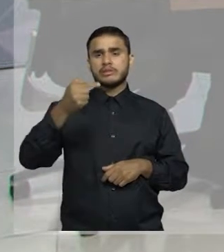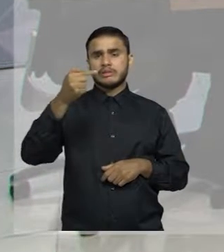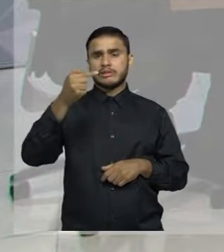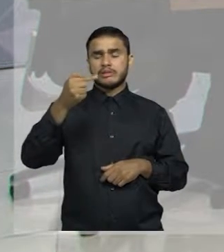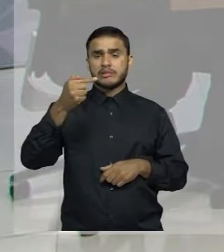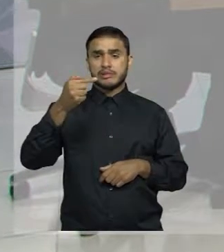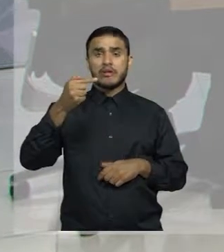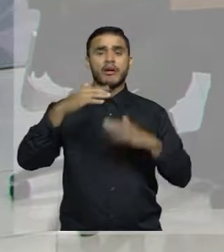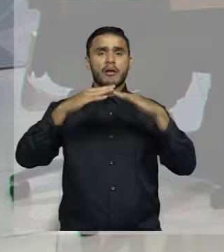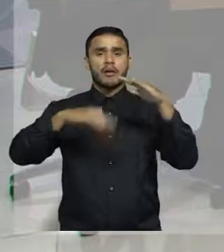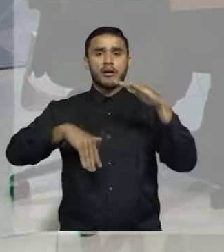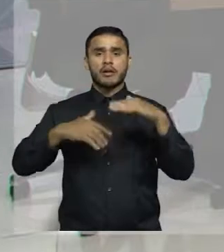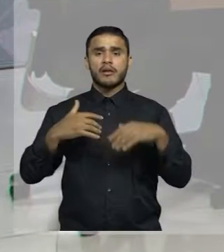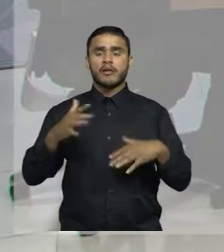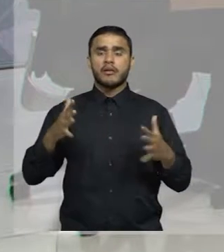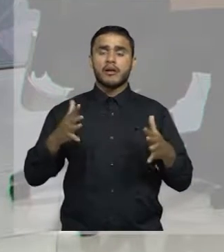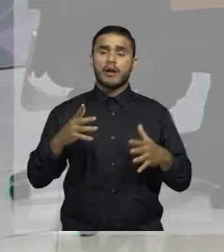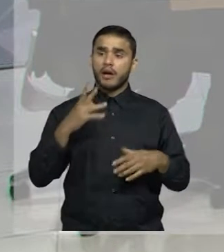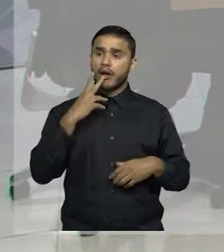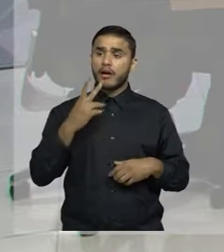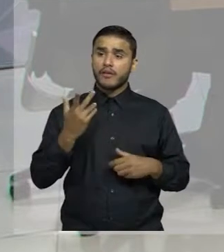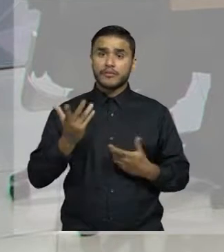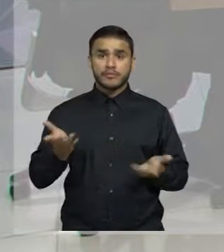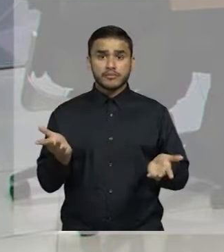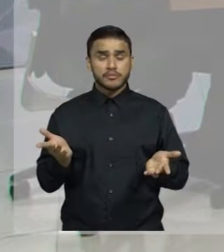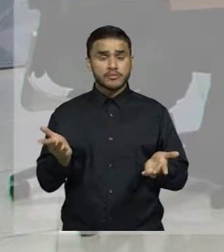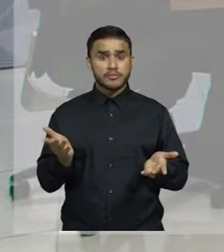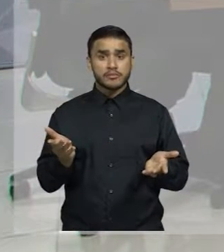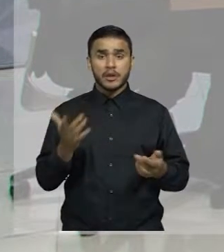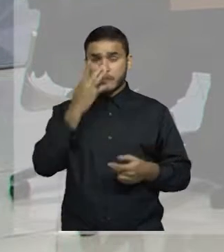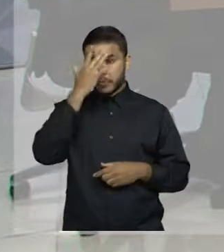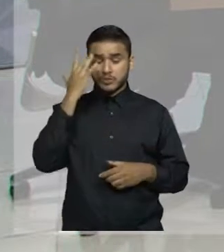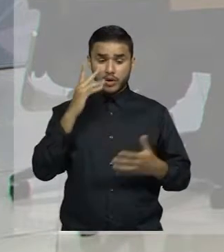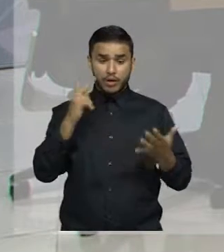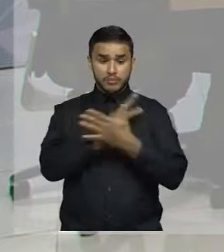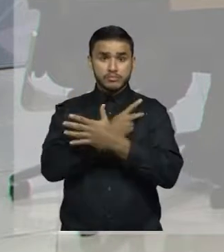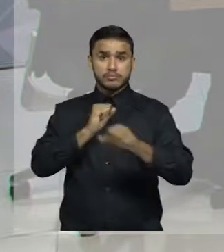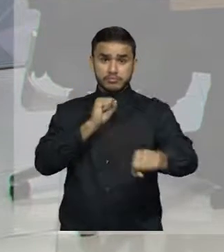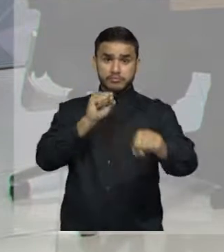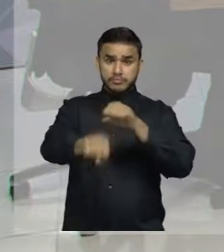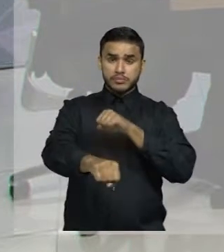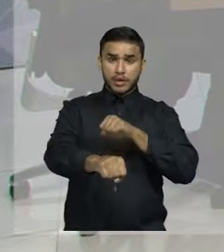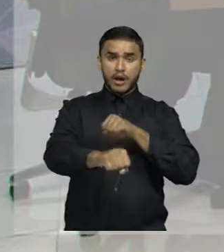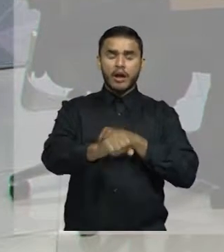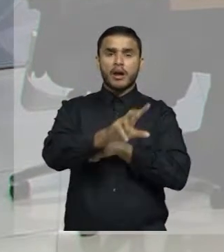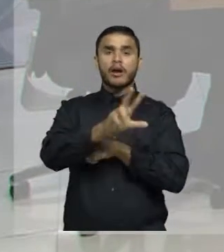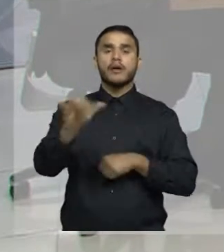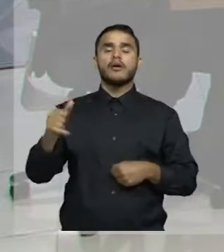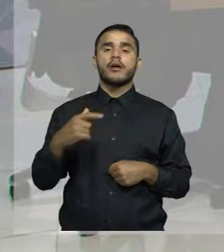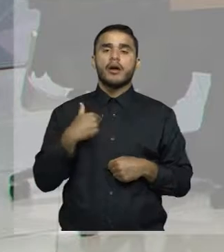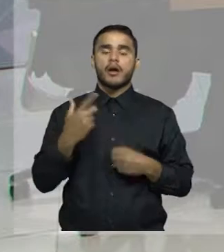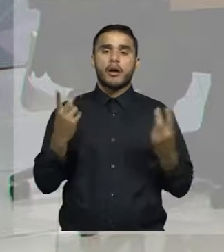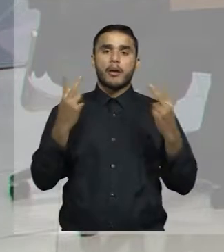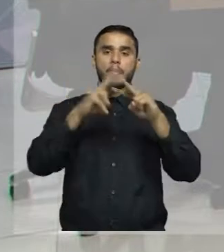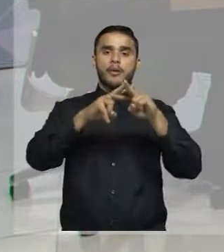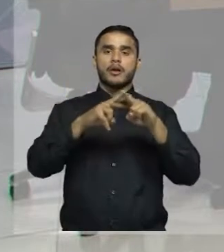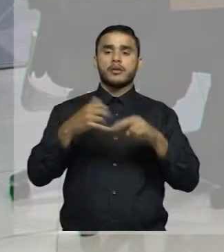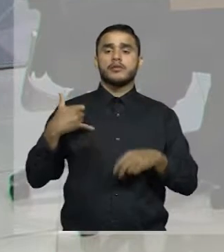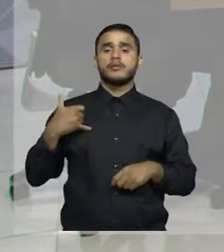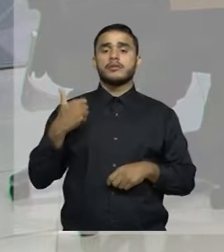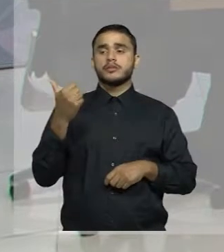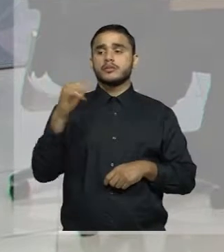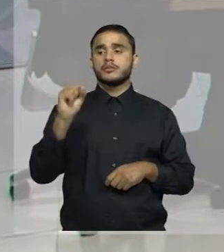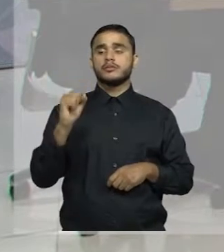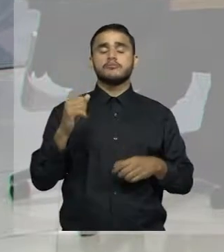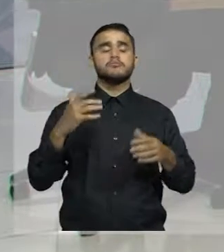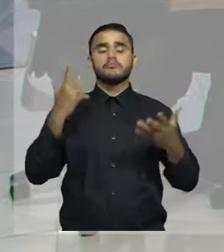anos e 11 meses, não é? Porque esses caras vão apreendidos e quando